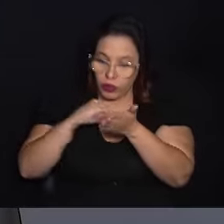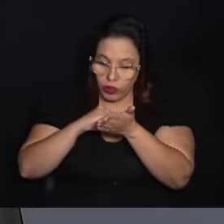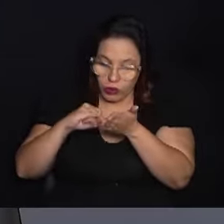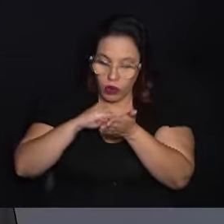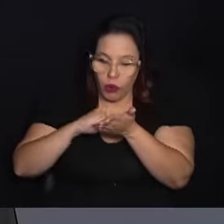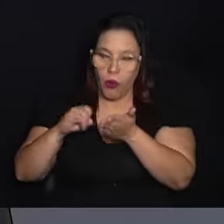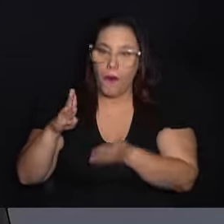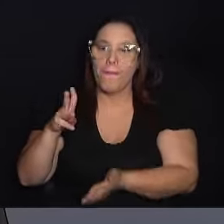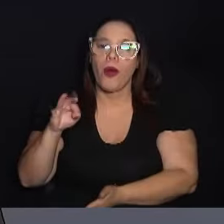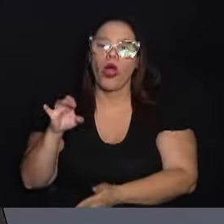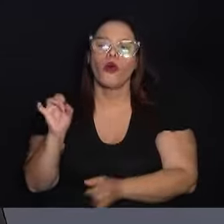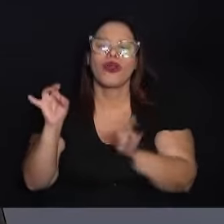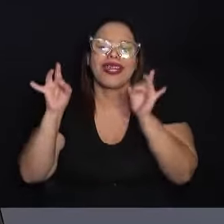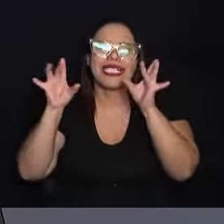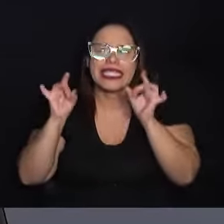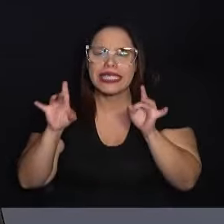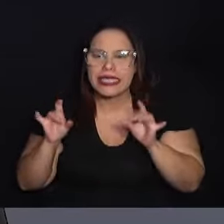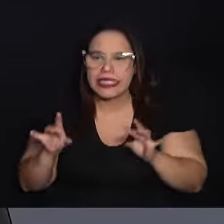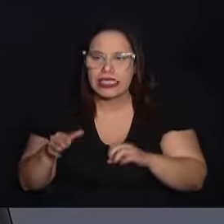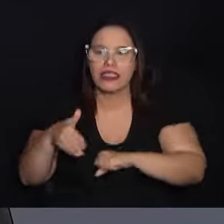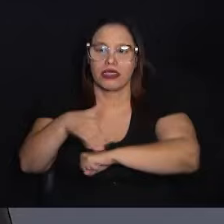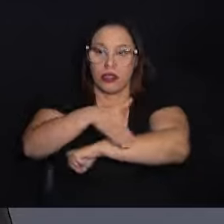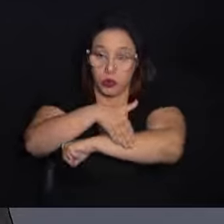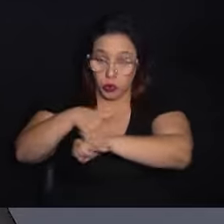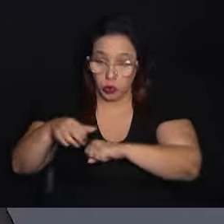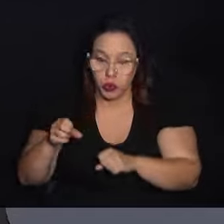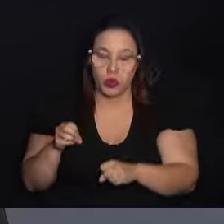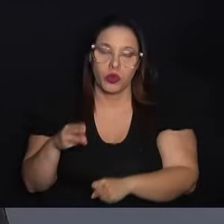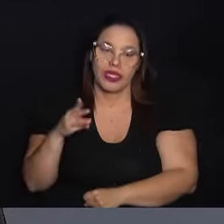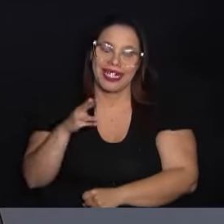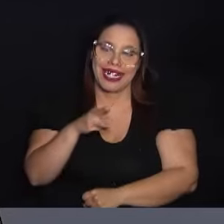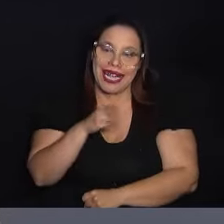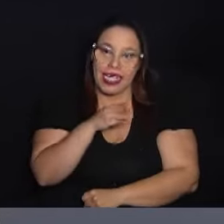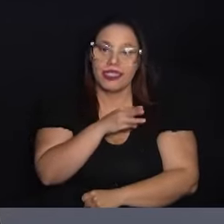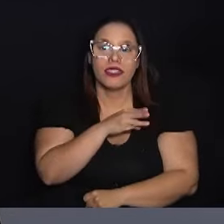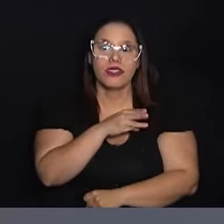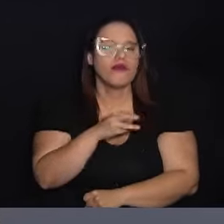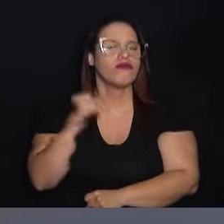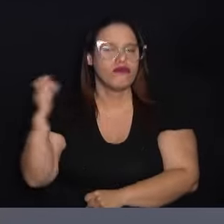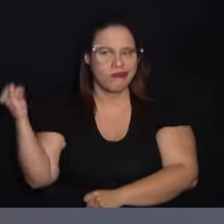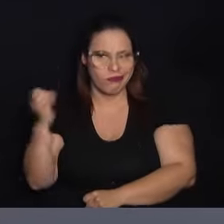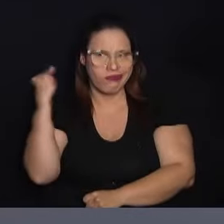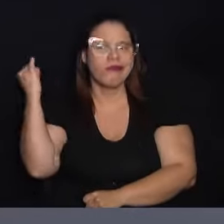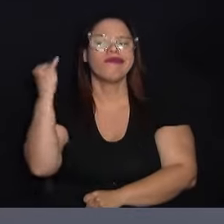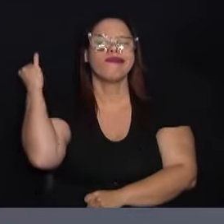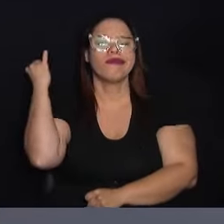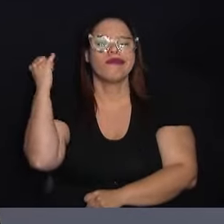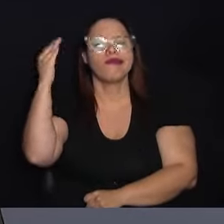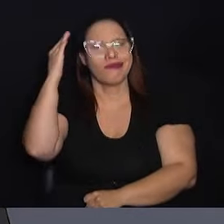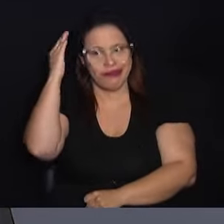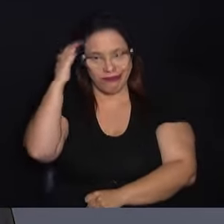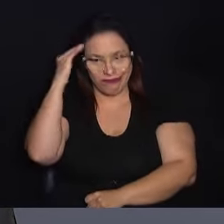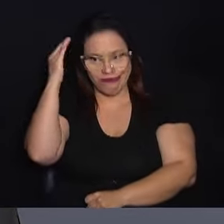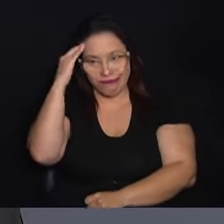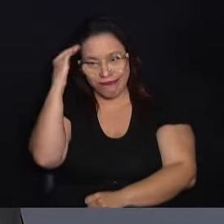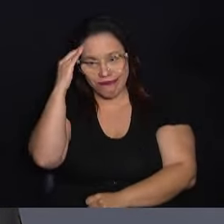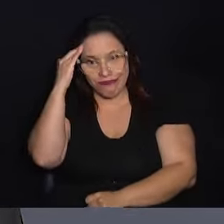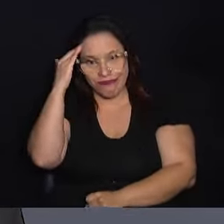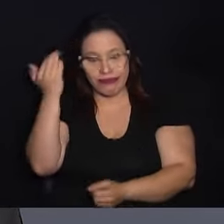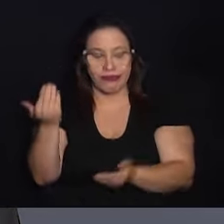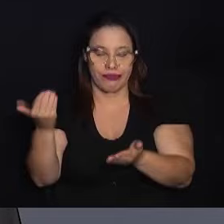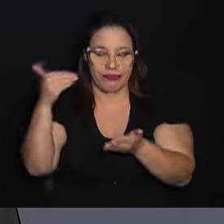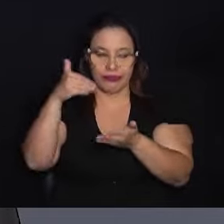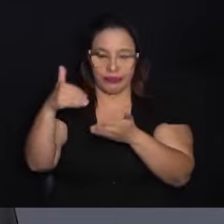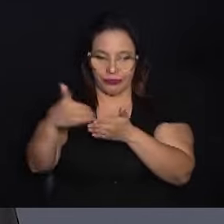Fila virtual, porque as inscrições para bolsas de estudo são exclusivamente no nosso site. Então é bem importante